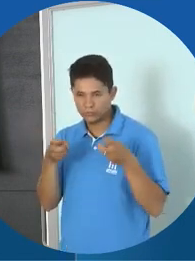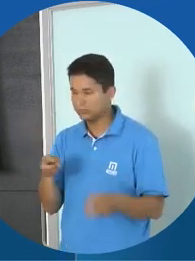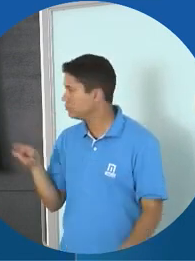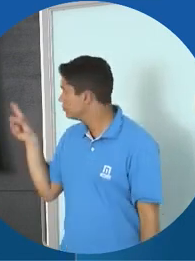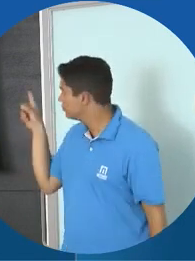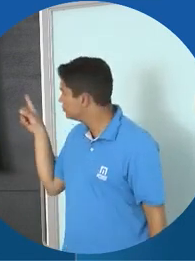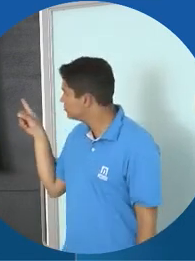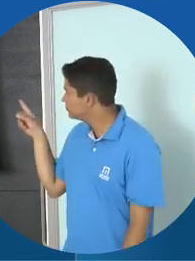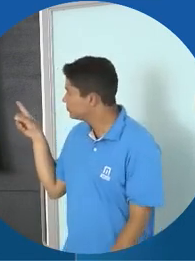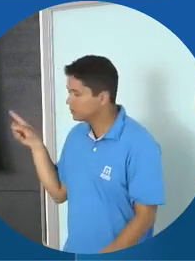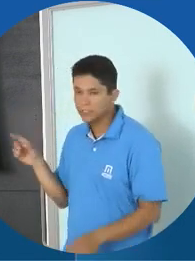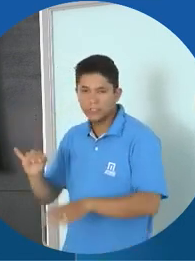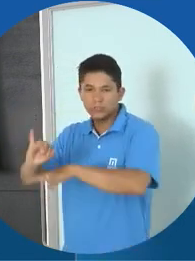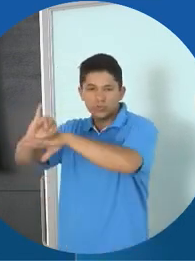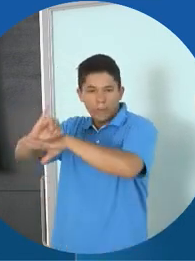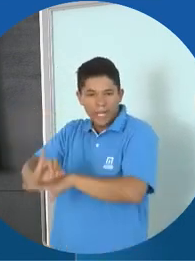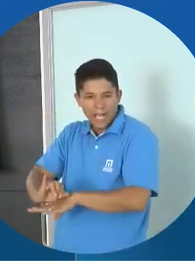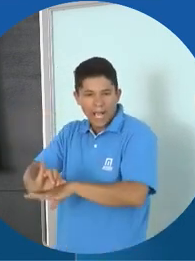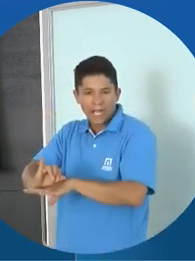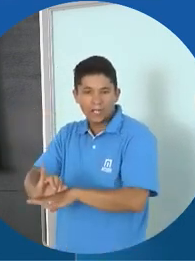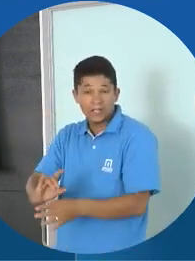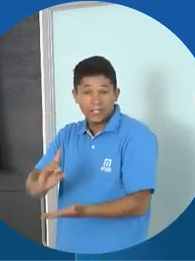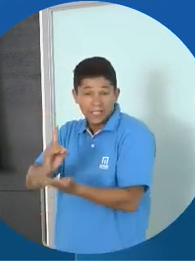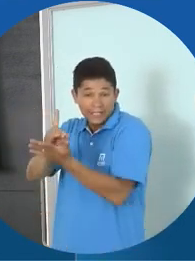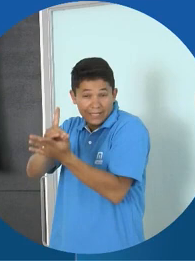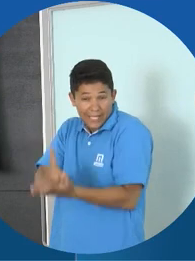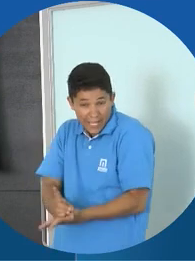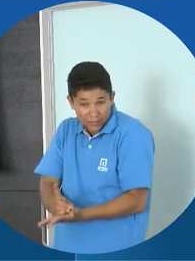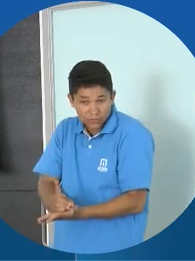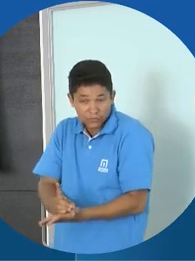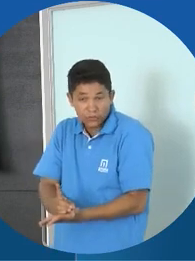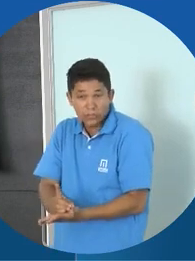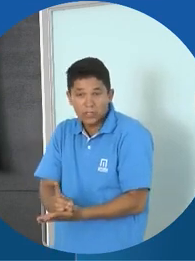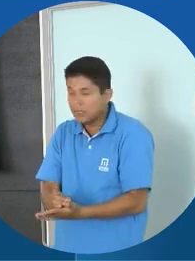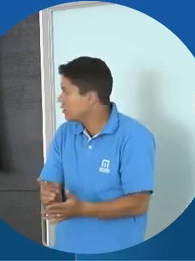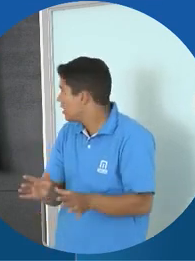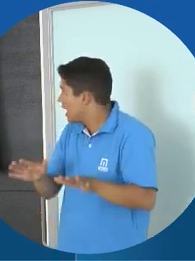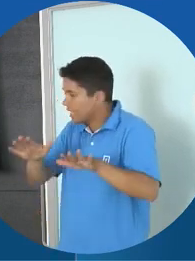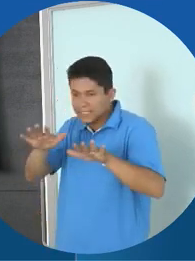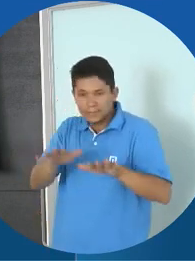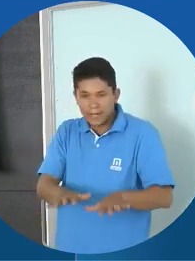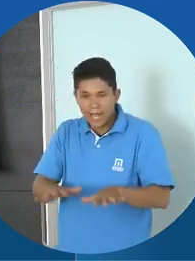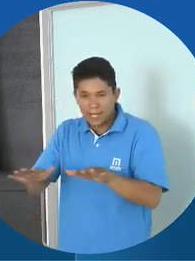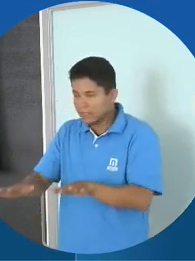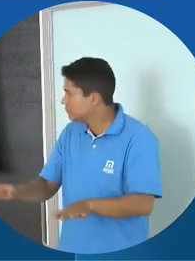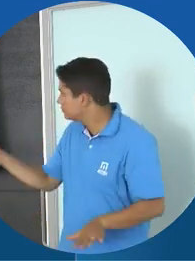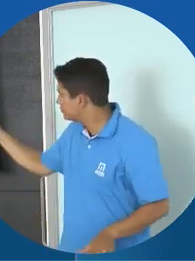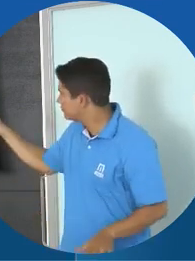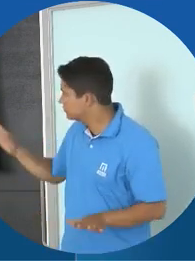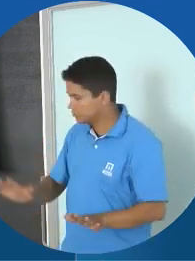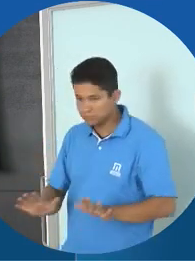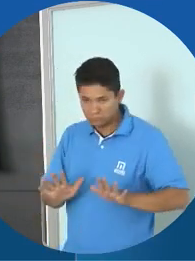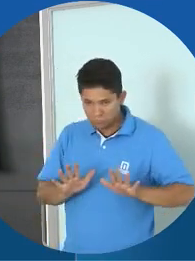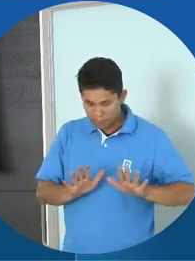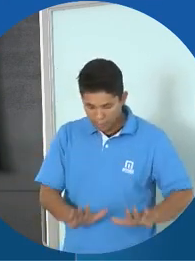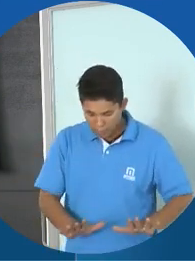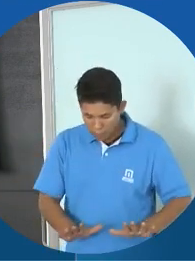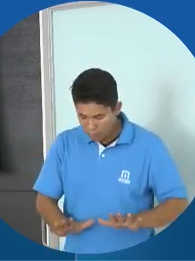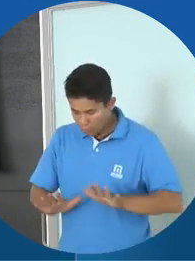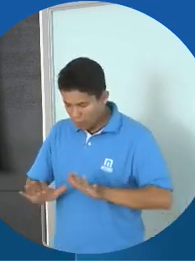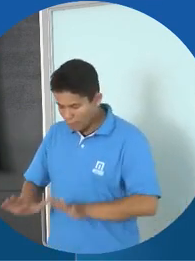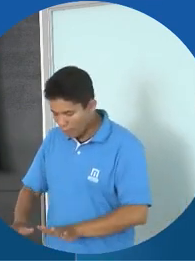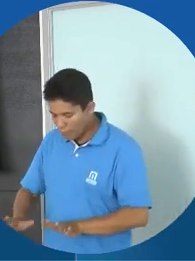sobrecargas altíssimas, materiais densos, e essas placas, quando apoiadas em solo, elas recalcam. Isso aqui foi uma obra que